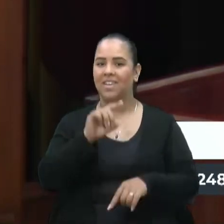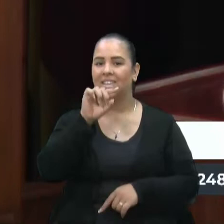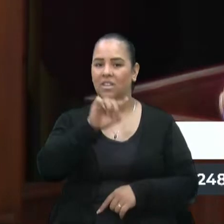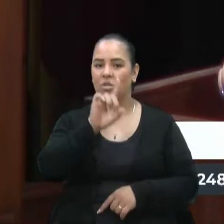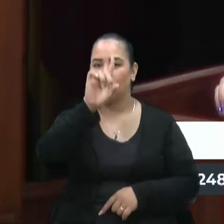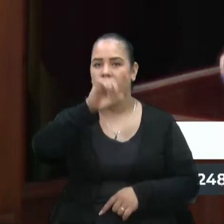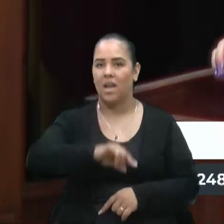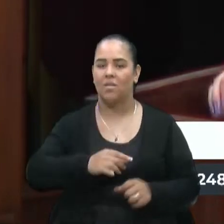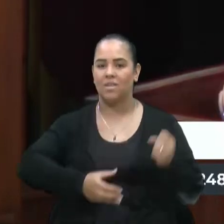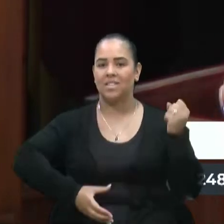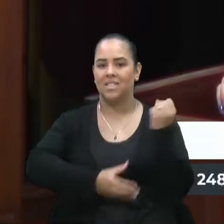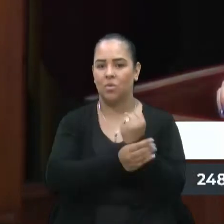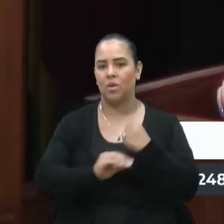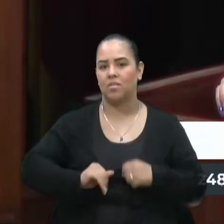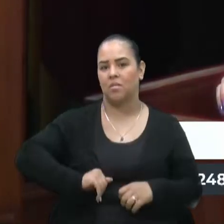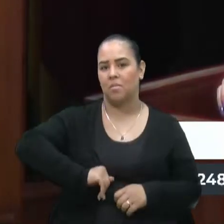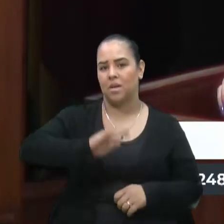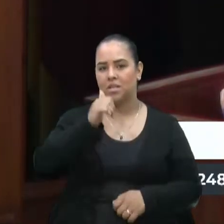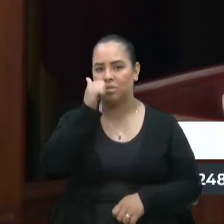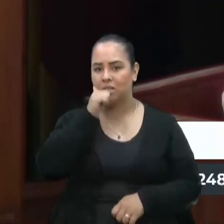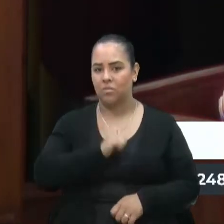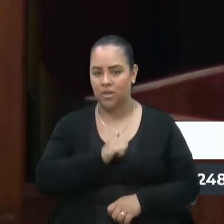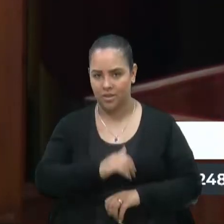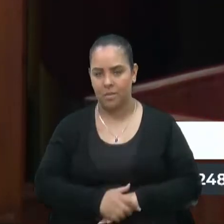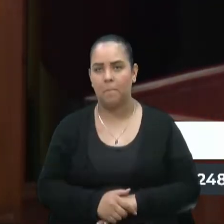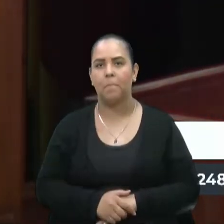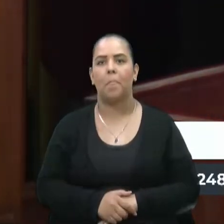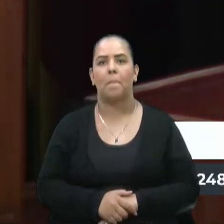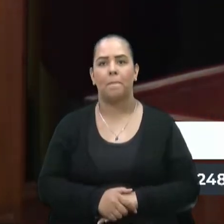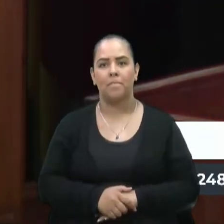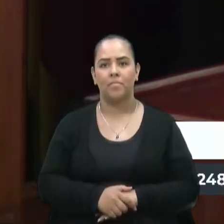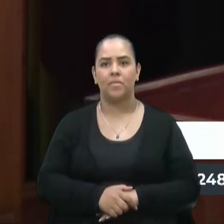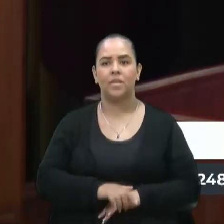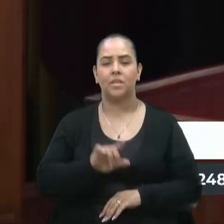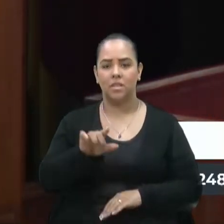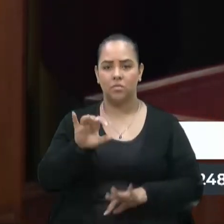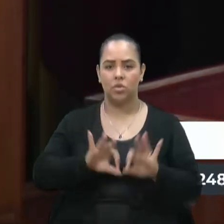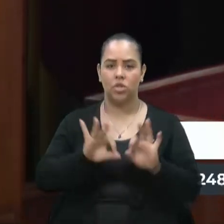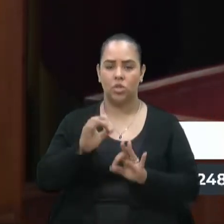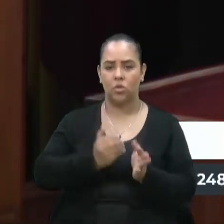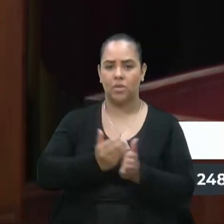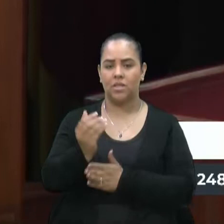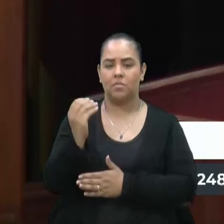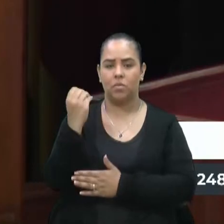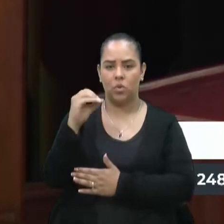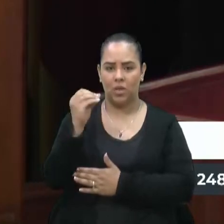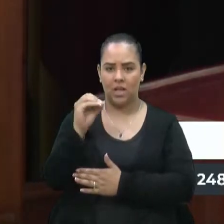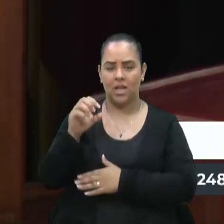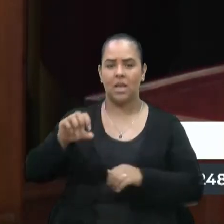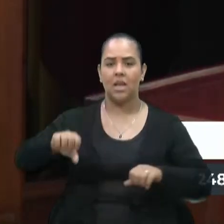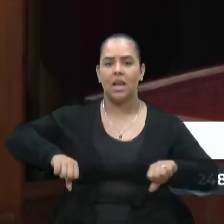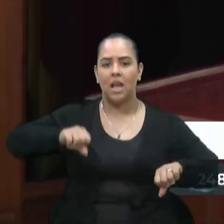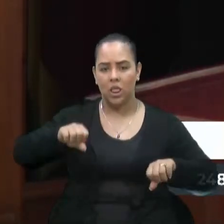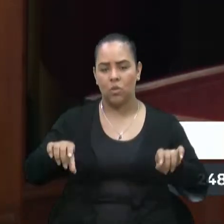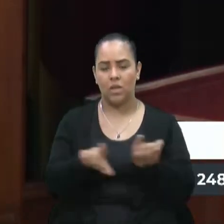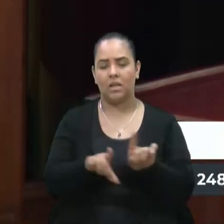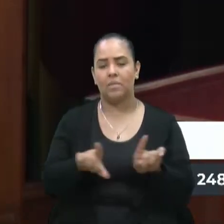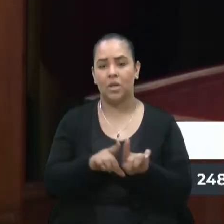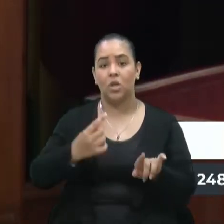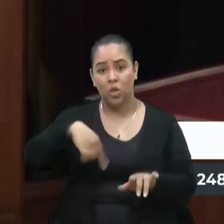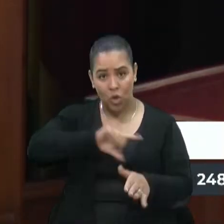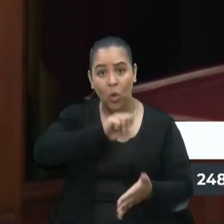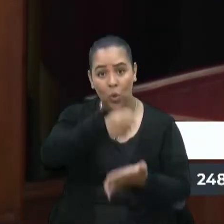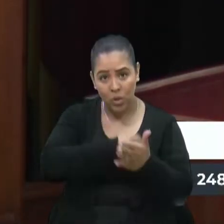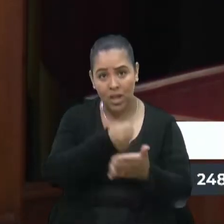é uma segurança a mais para essa mulher. E esse projeto piloto que inicia em Porto Alegre e Canoas, a gente vai lutar para que Caxias do